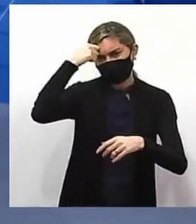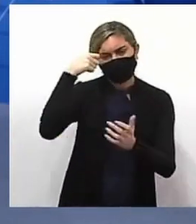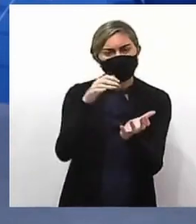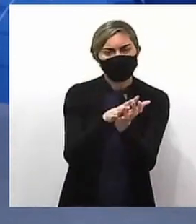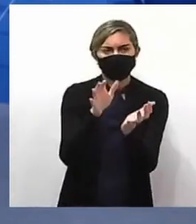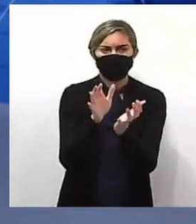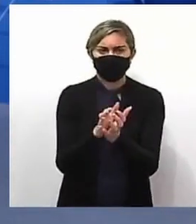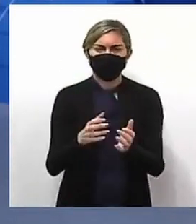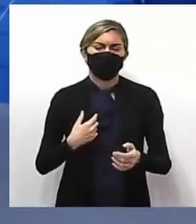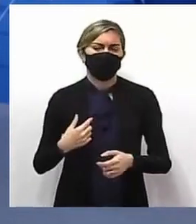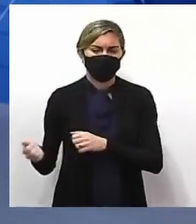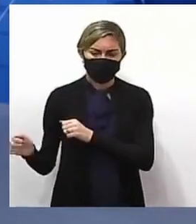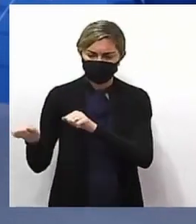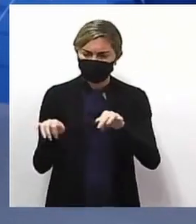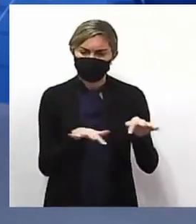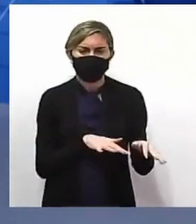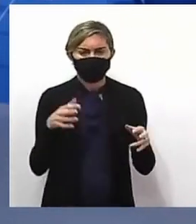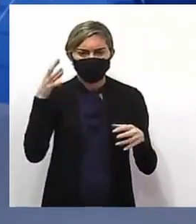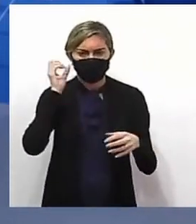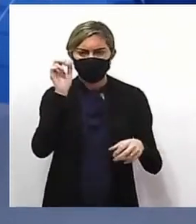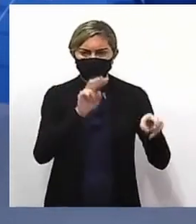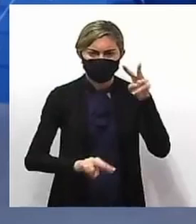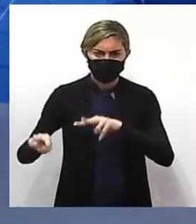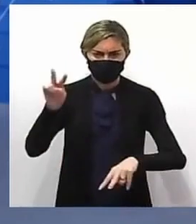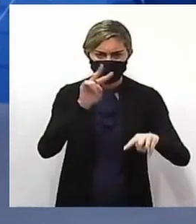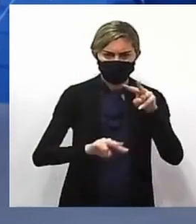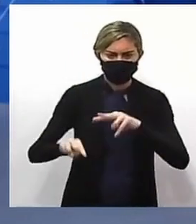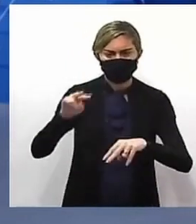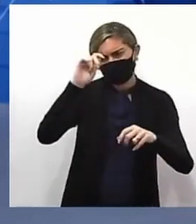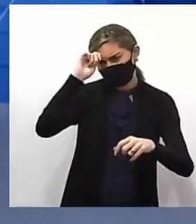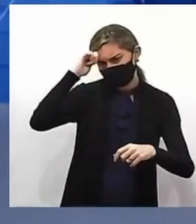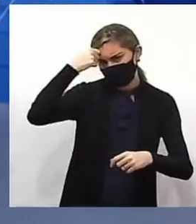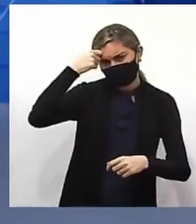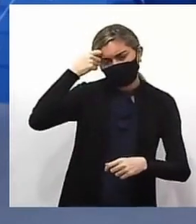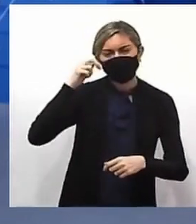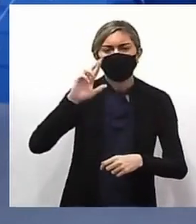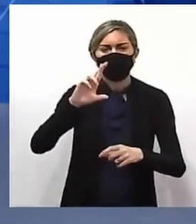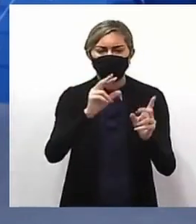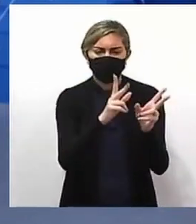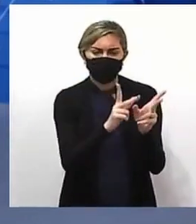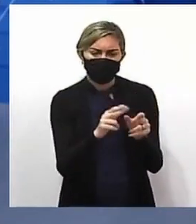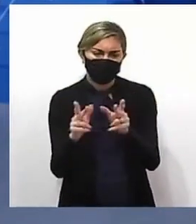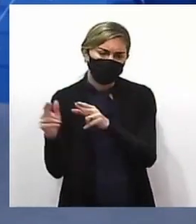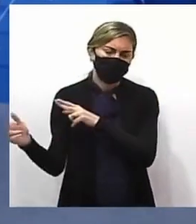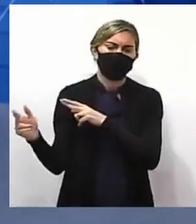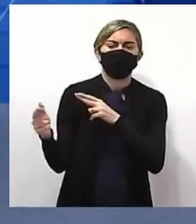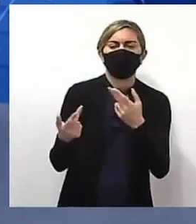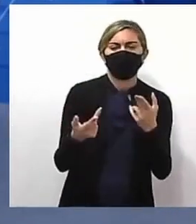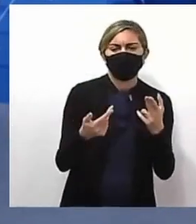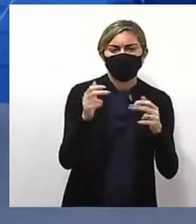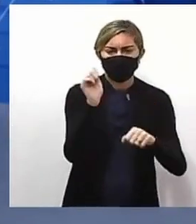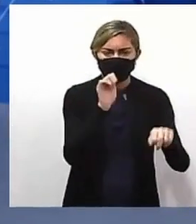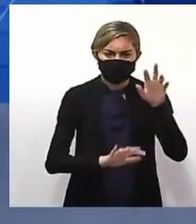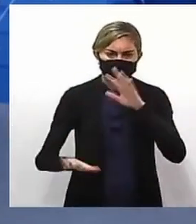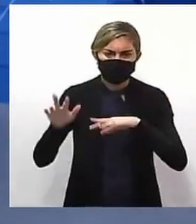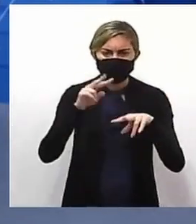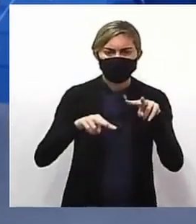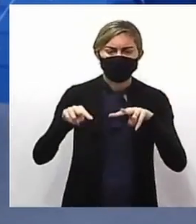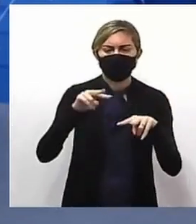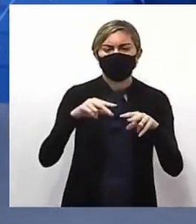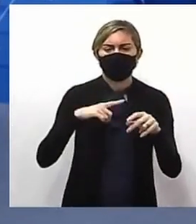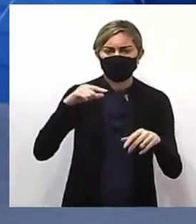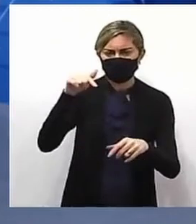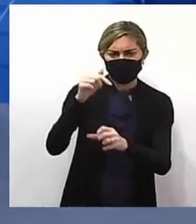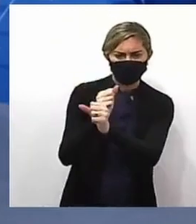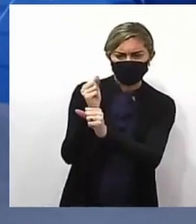É produtora da Semana do Audiovisual Negro, curadora do Rota, Festival de Roteiro Audiovisual, e tem 7